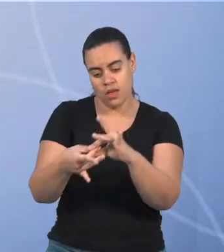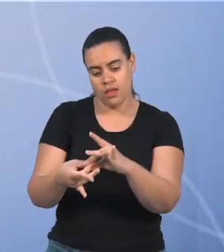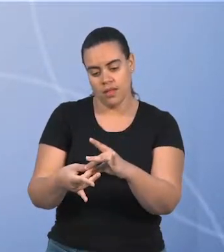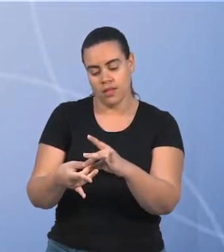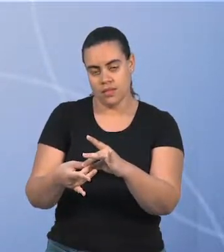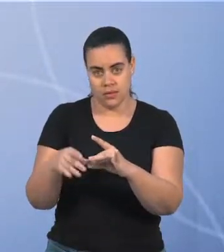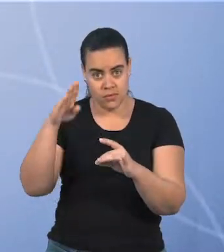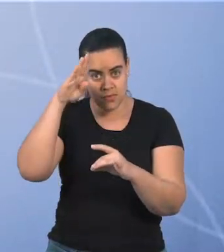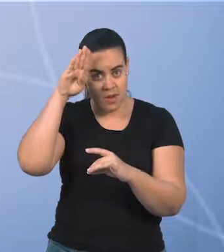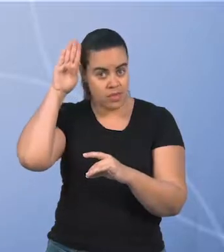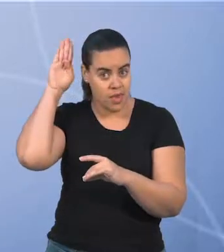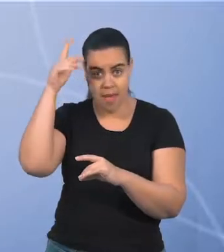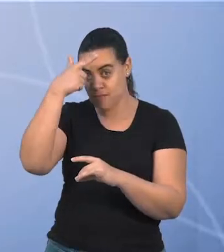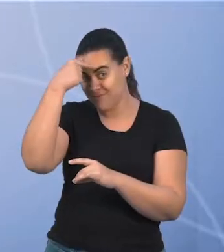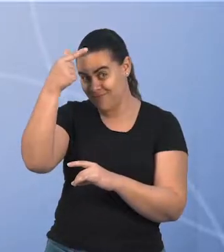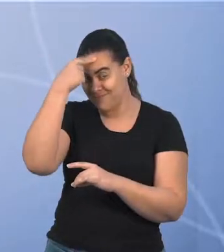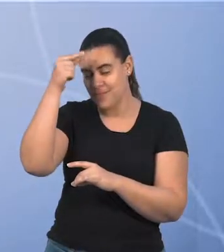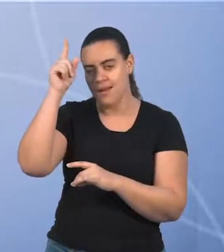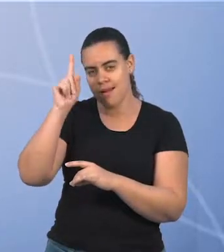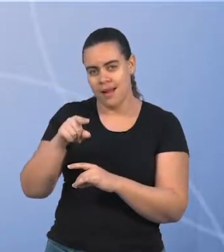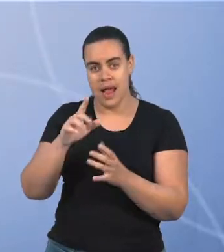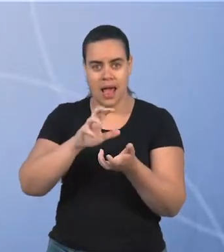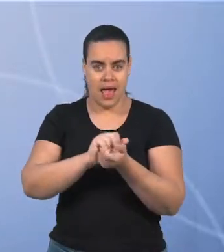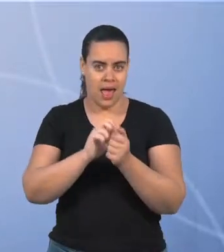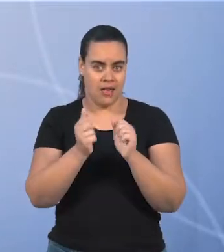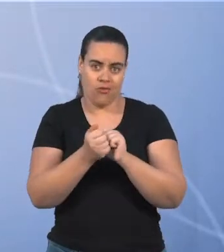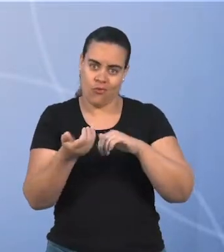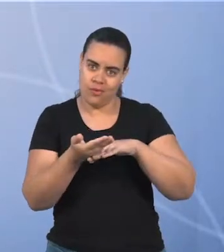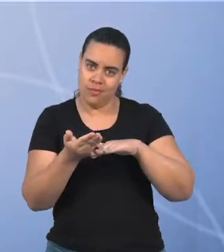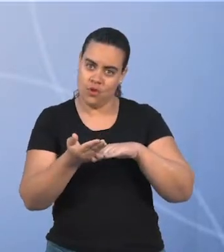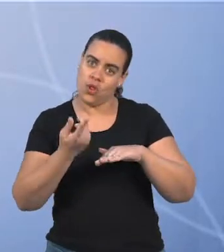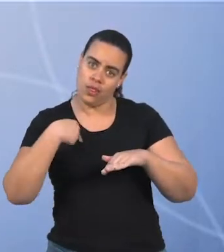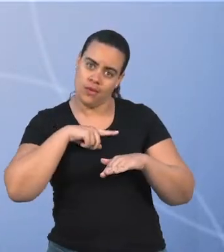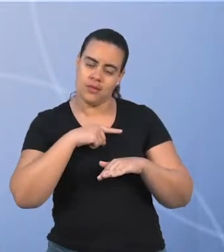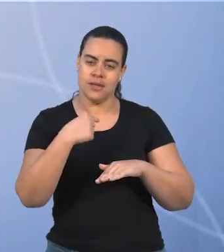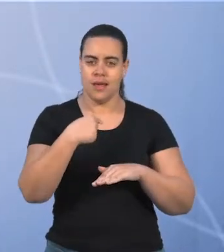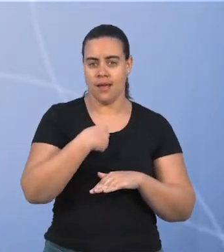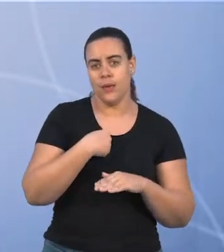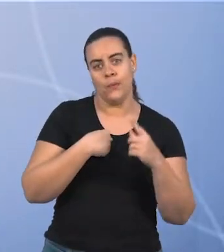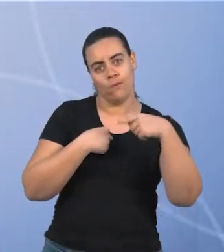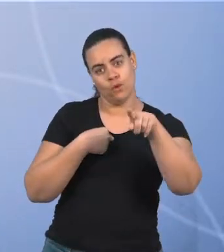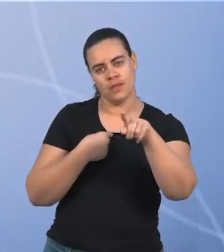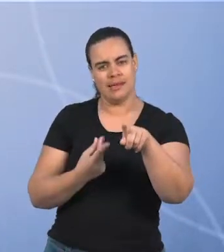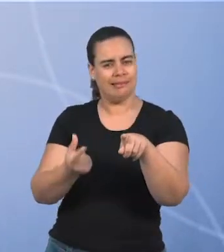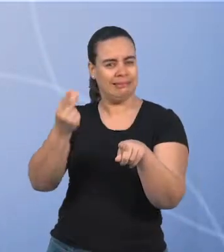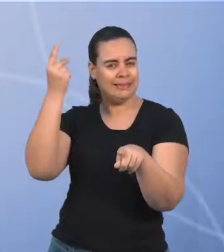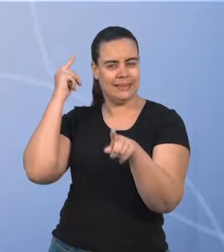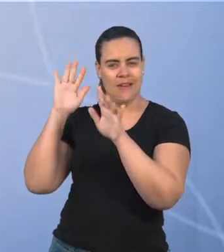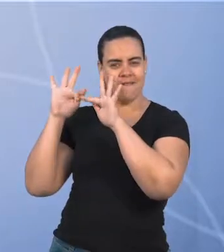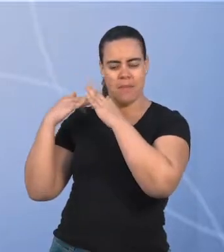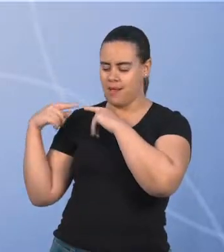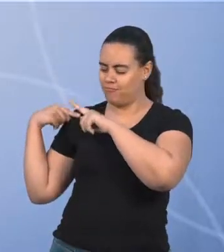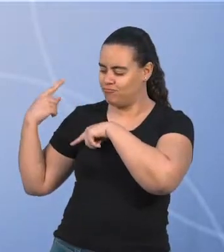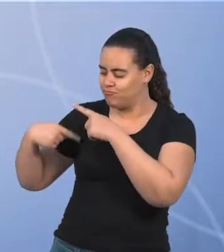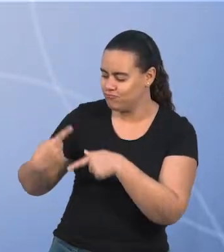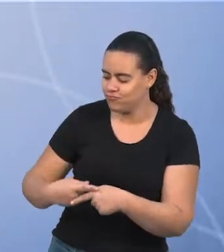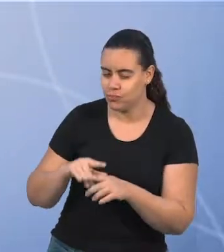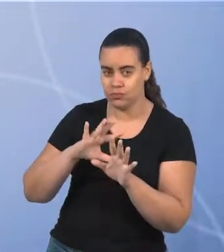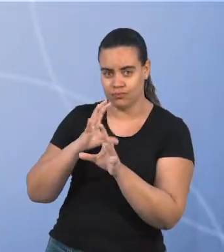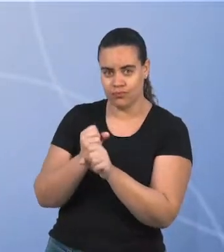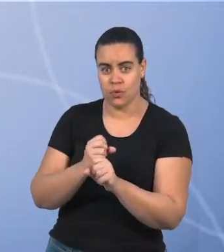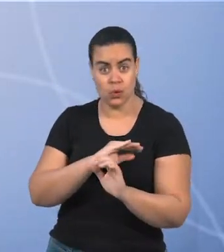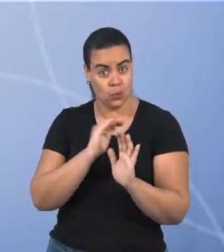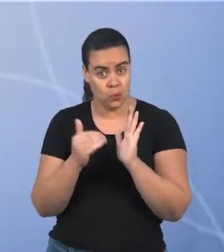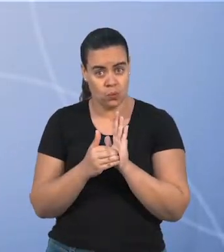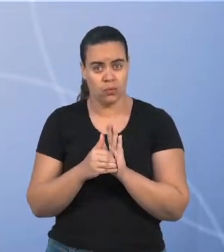nosso cotidiano. A arte contemporânea é sobre nós, eu, vocês, nossos antepassados, todos. E um dos contextos mais ricos de nós